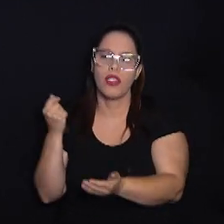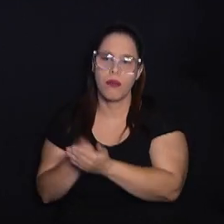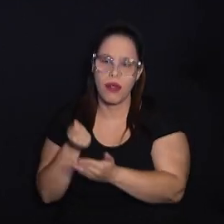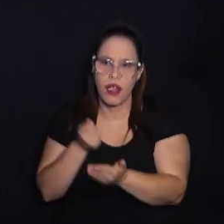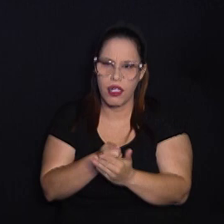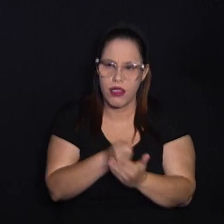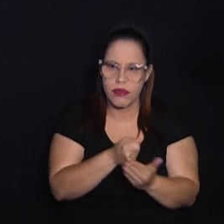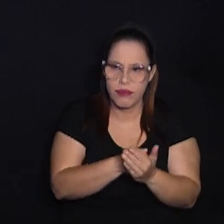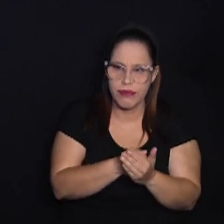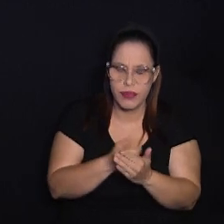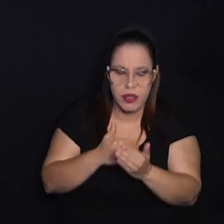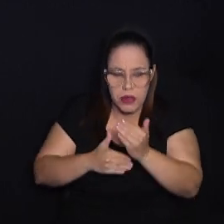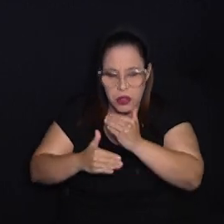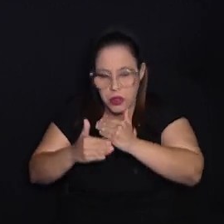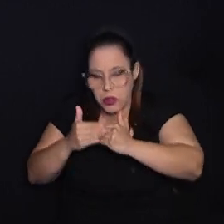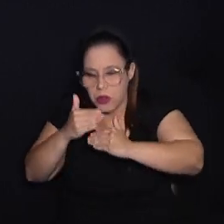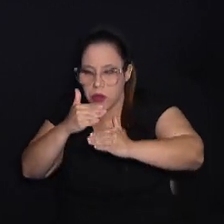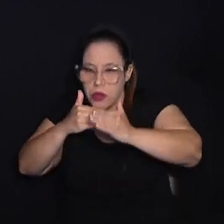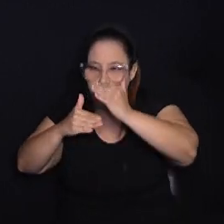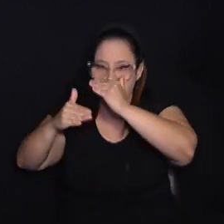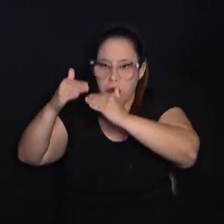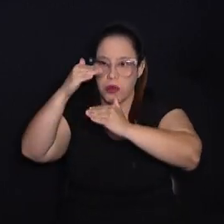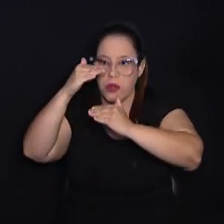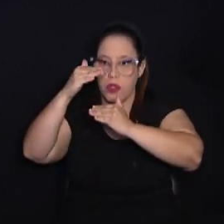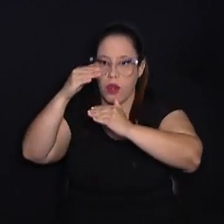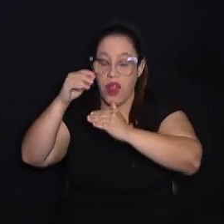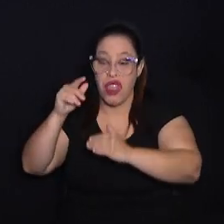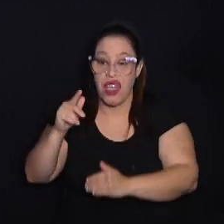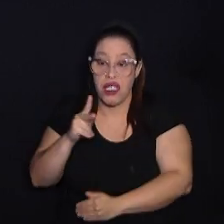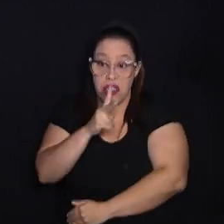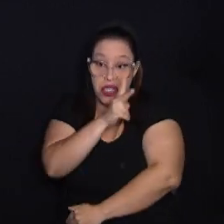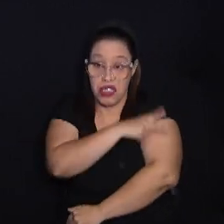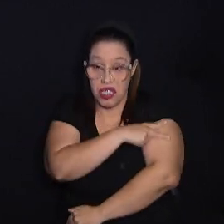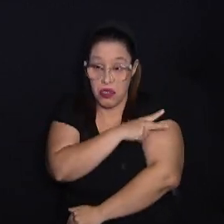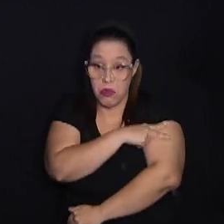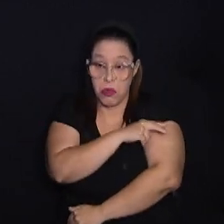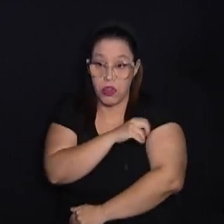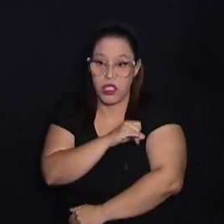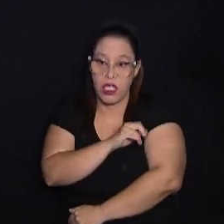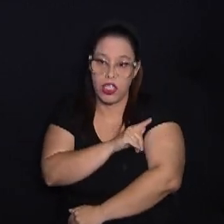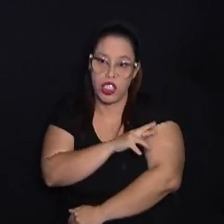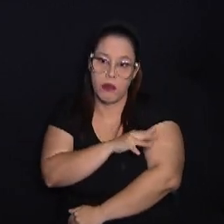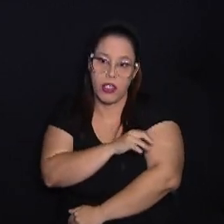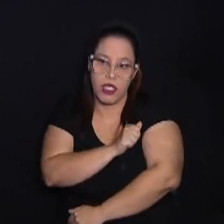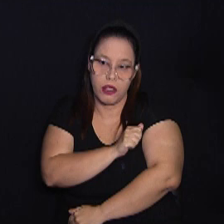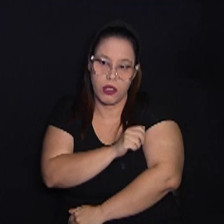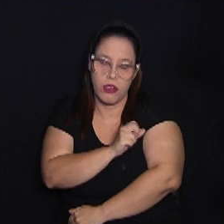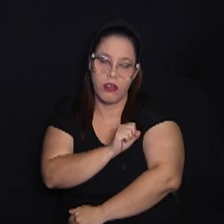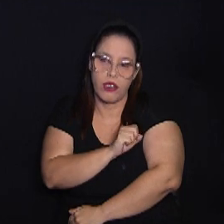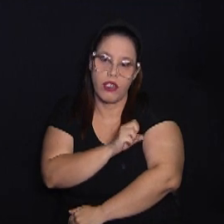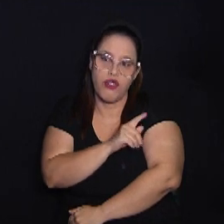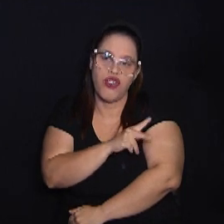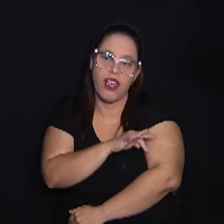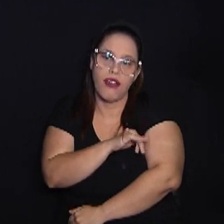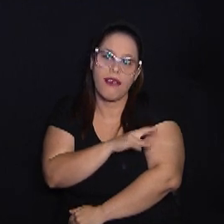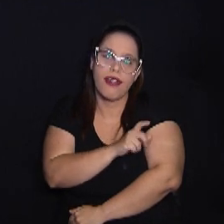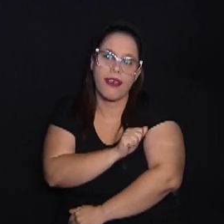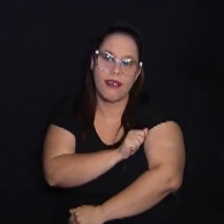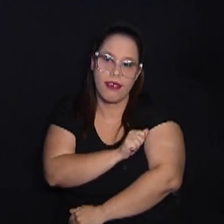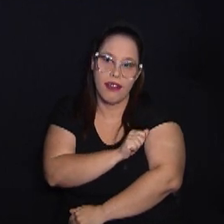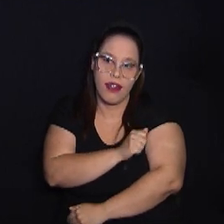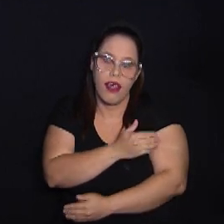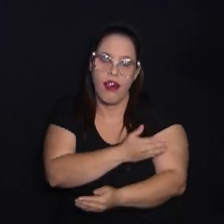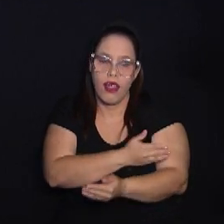empresa todos os cargos até chegar a gerente administrativa e financeira. E, por último, assessora